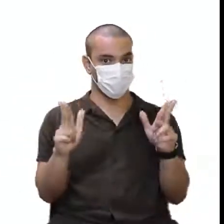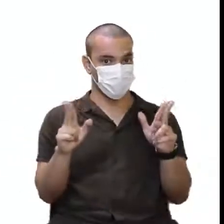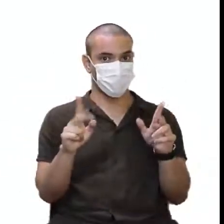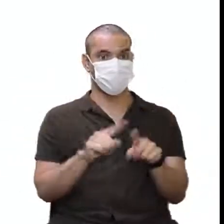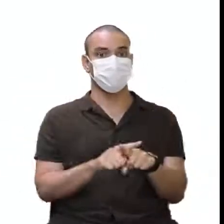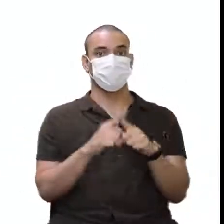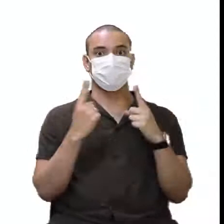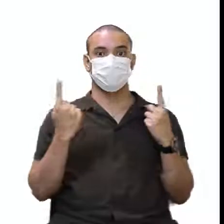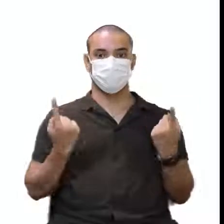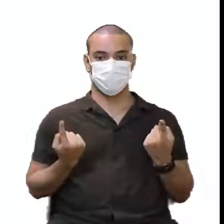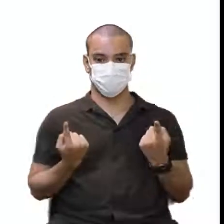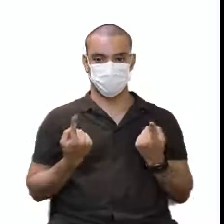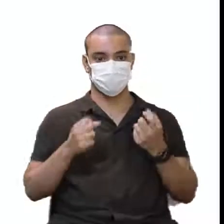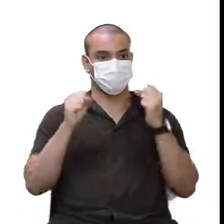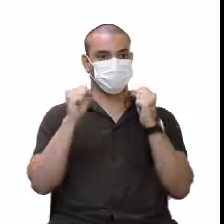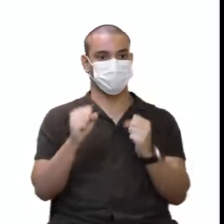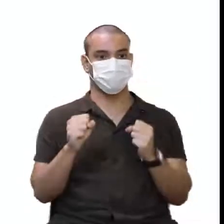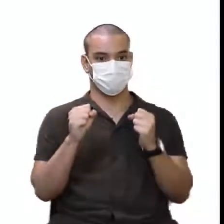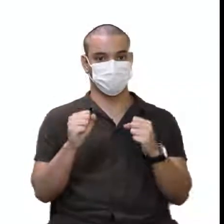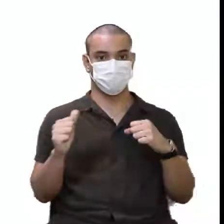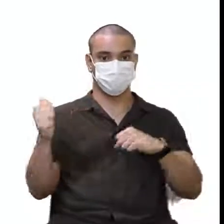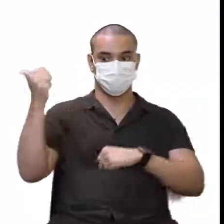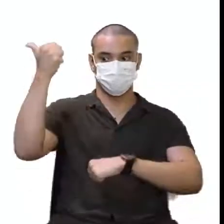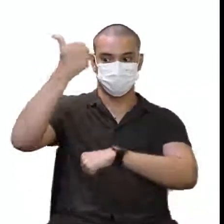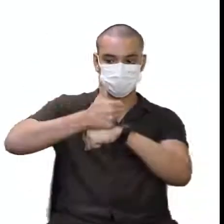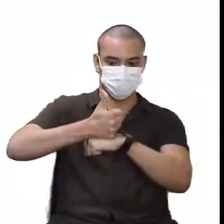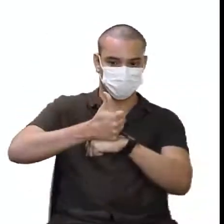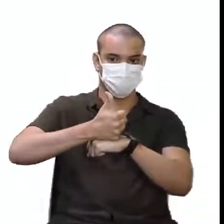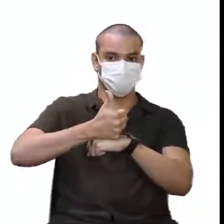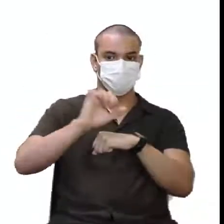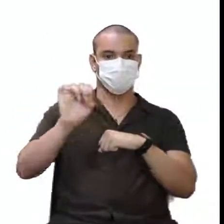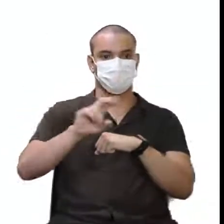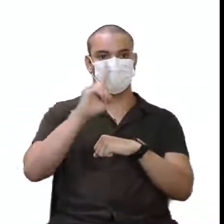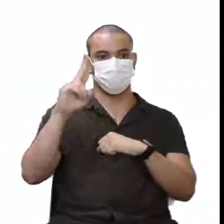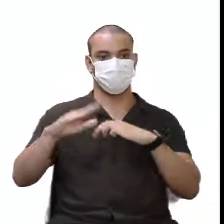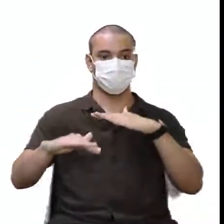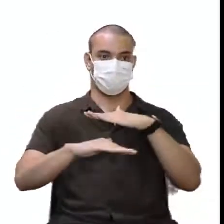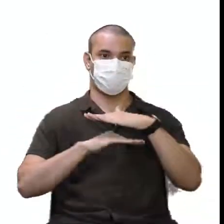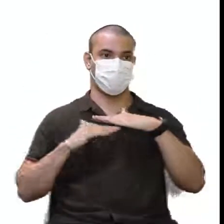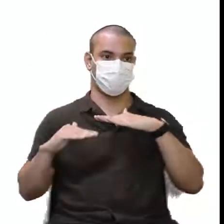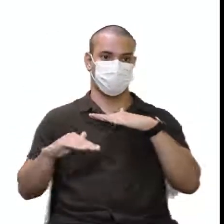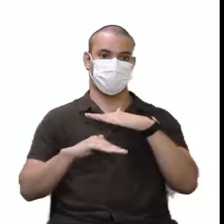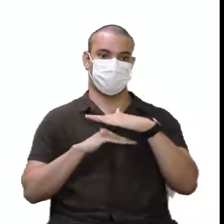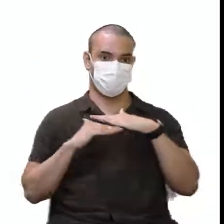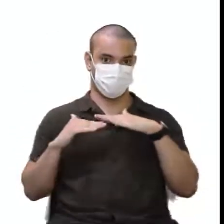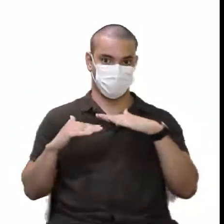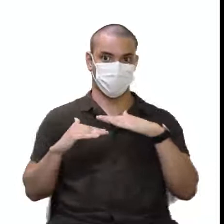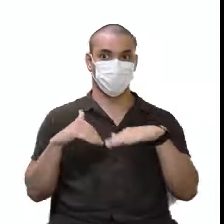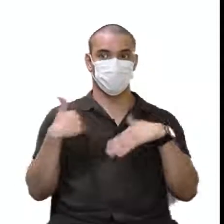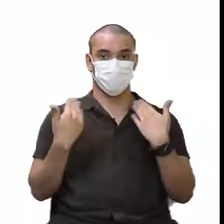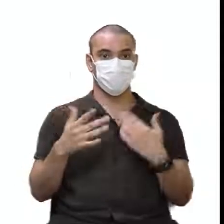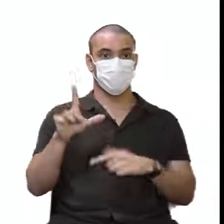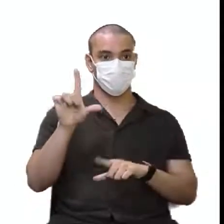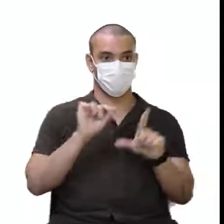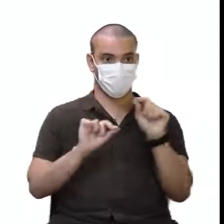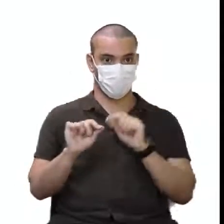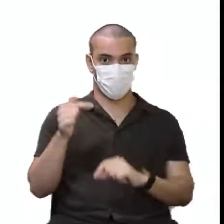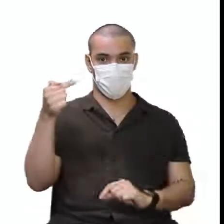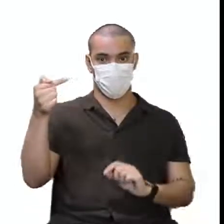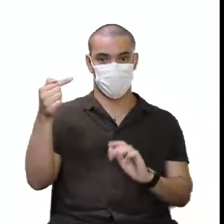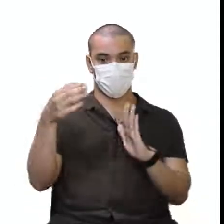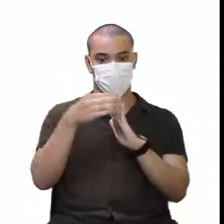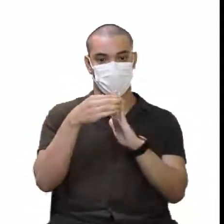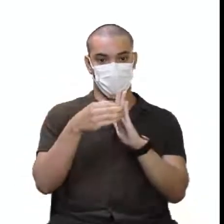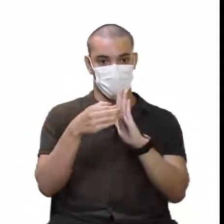que pode ser dominante e pode ser recessivo. Quando ele pegou daquelas 7